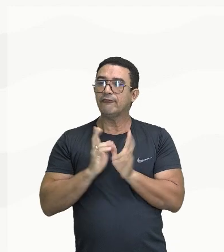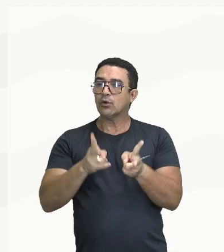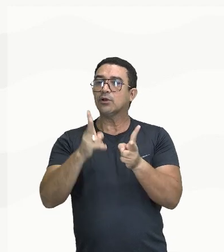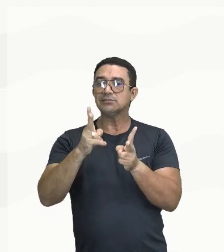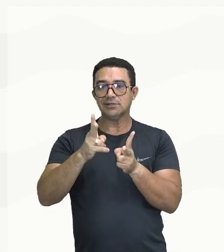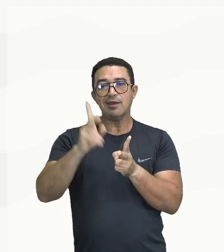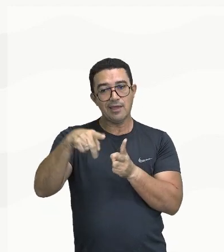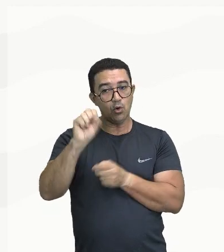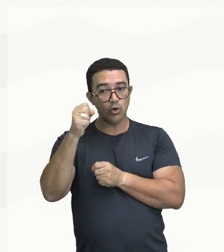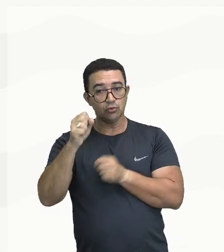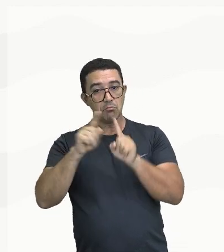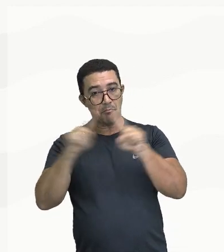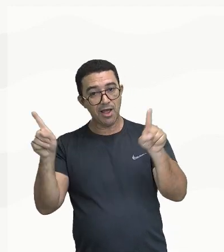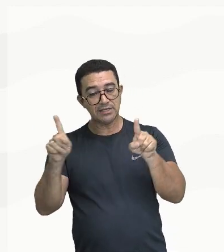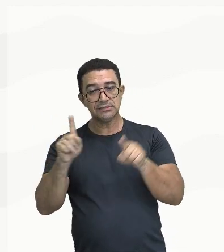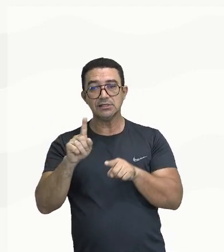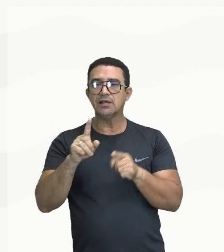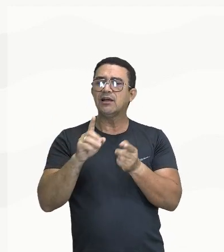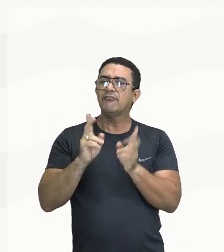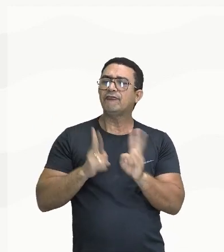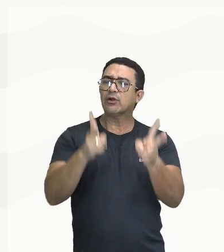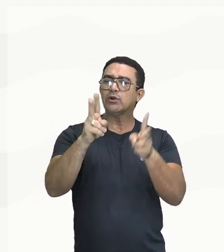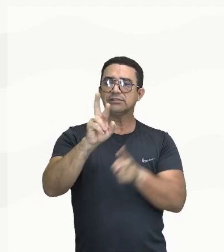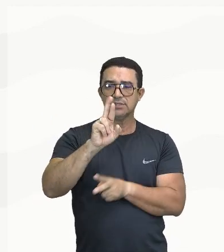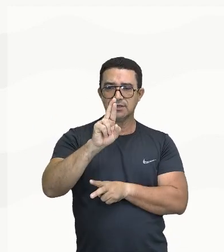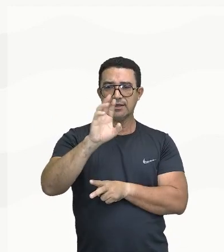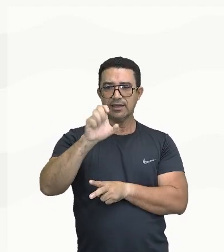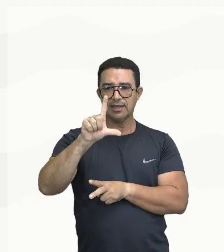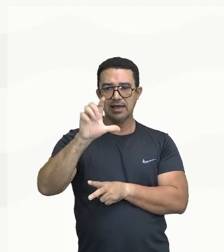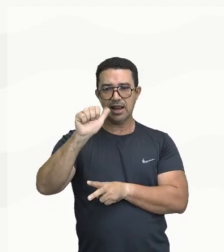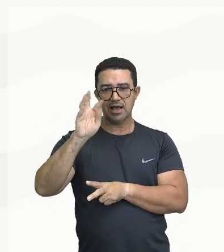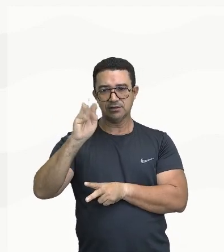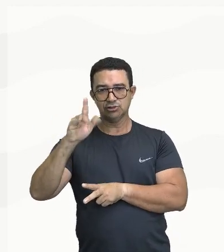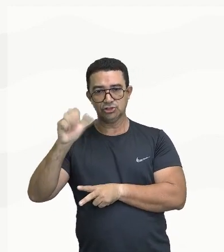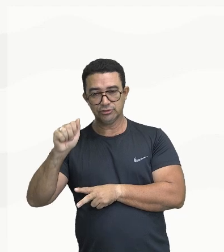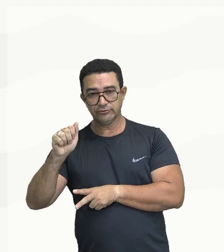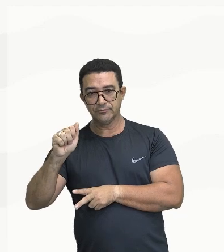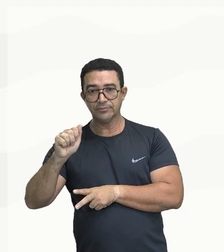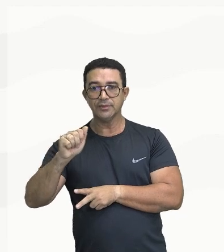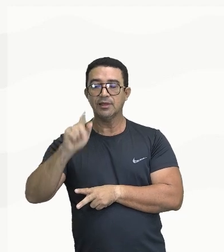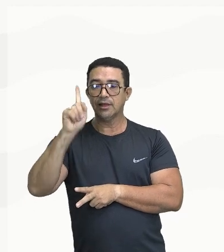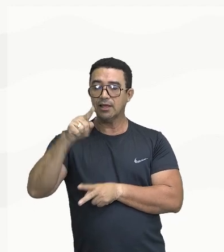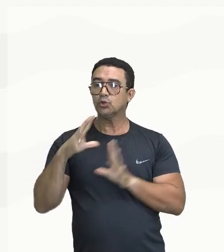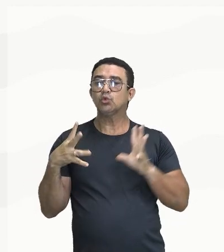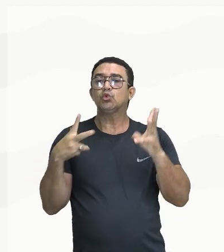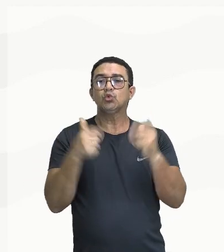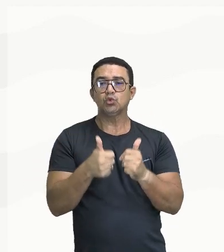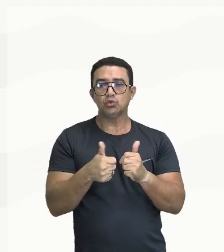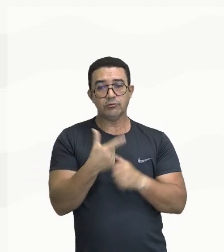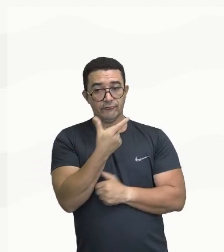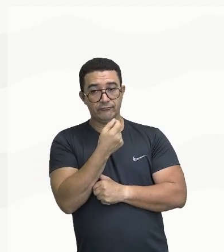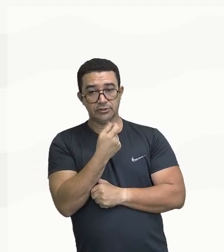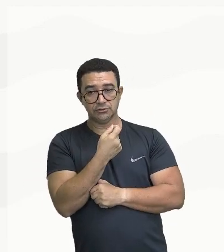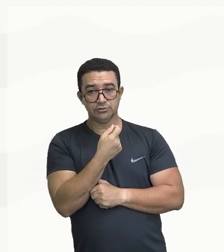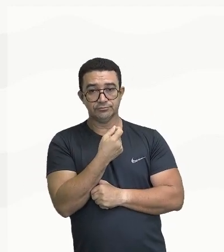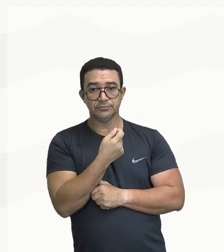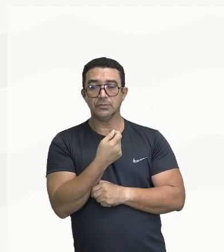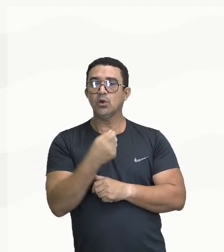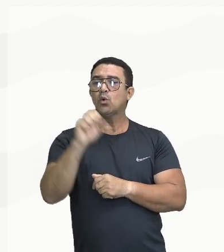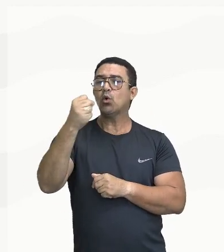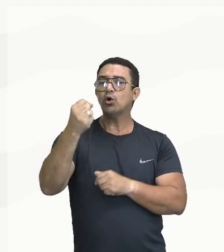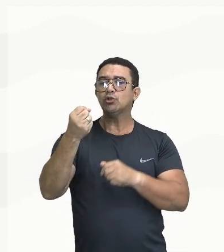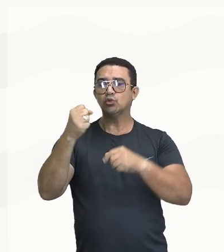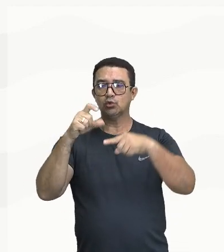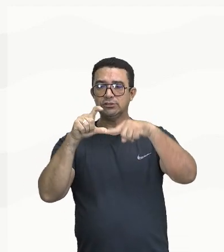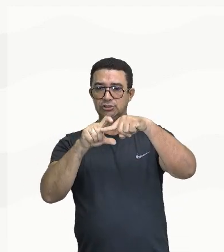8. Porém, a frequência relativa é a frequência absoluta sobre o total, ou seja,